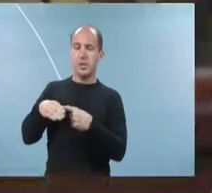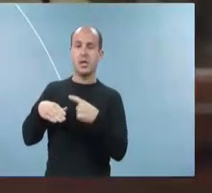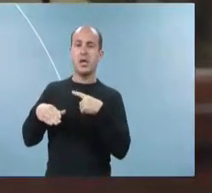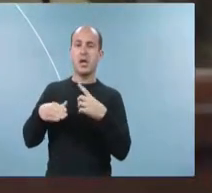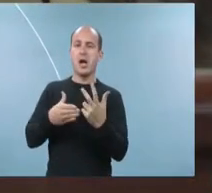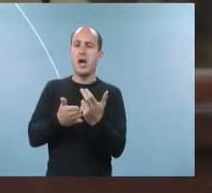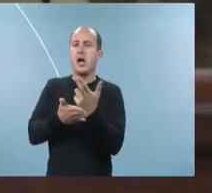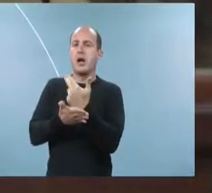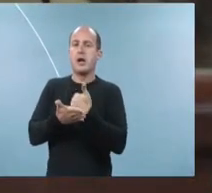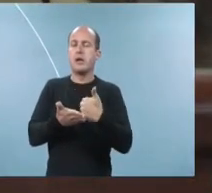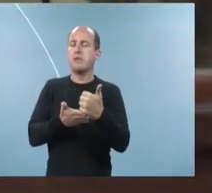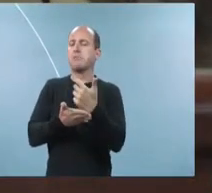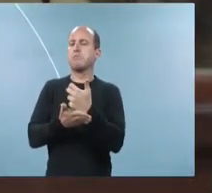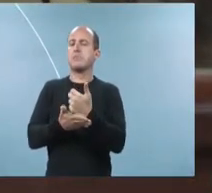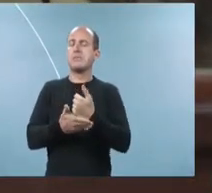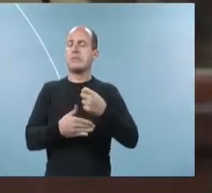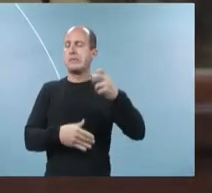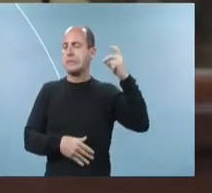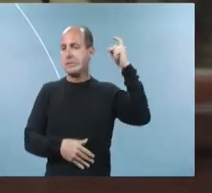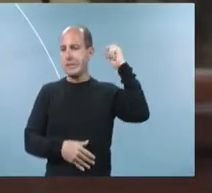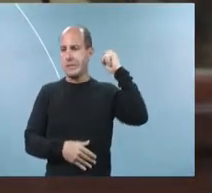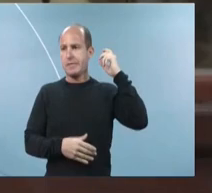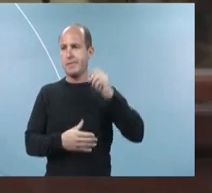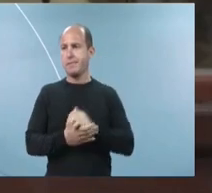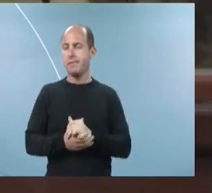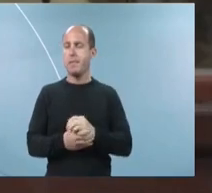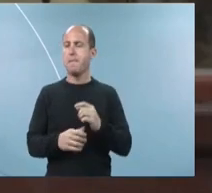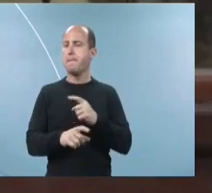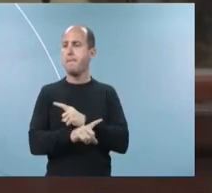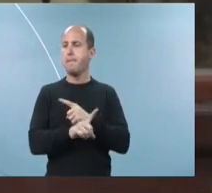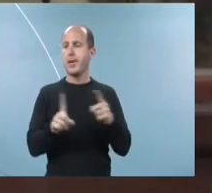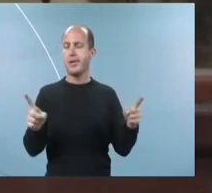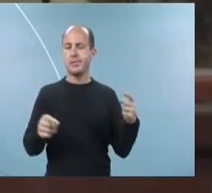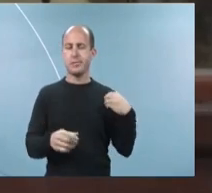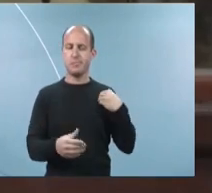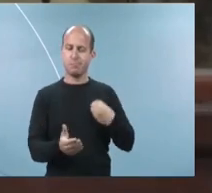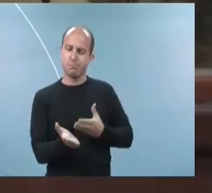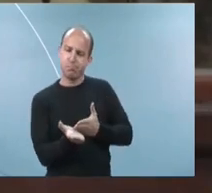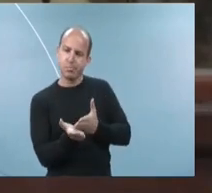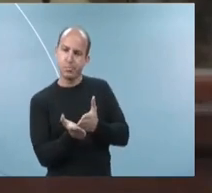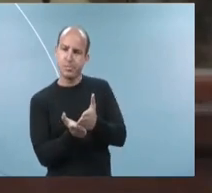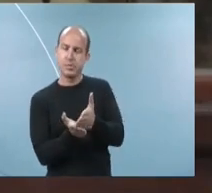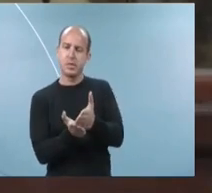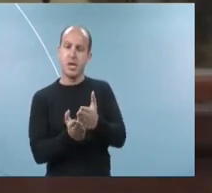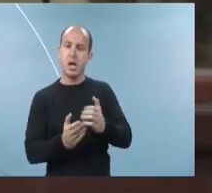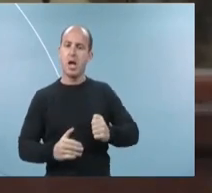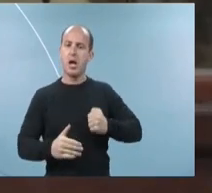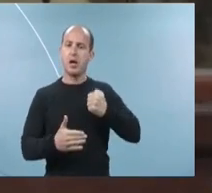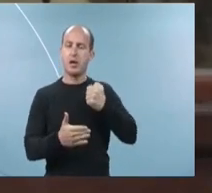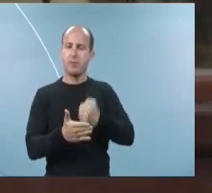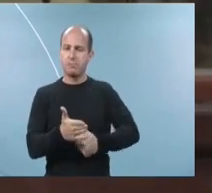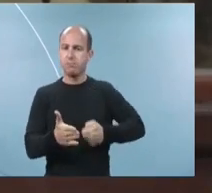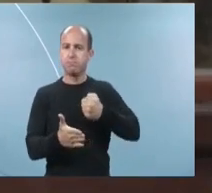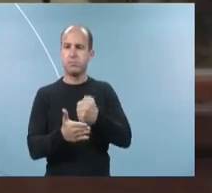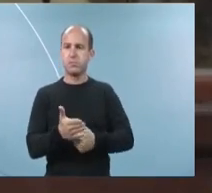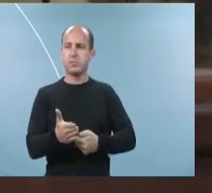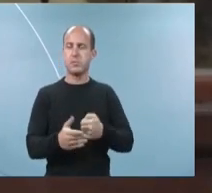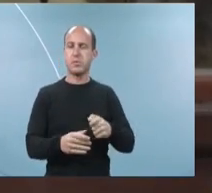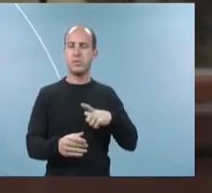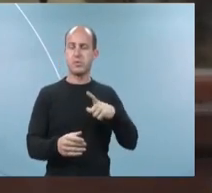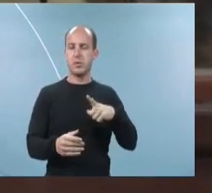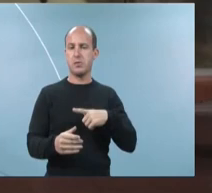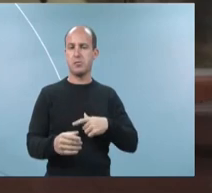tempos da antiguidade. Mas, no meio dessa jornada, sua luta se afigura pelo